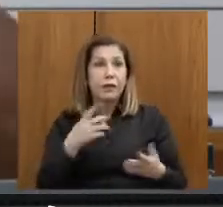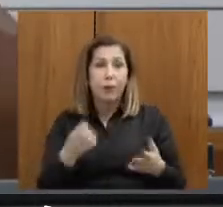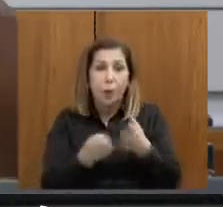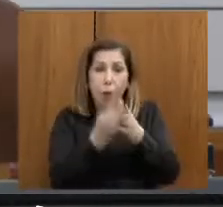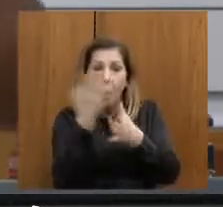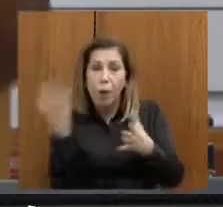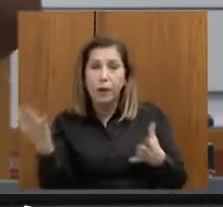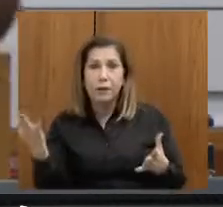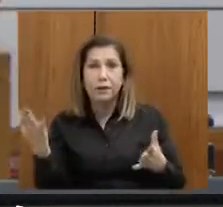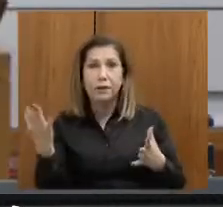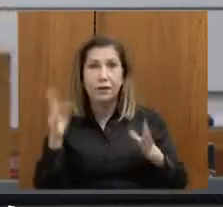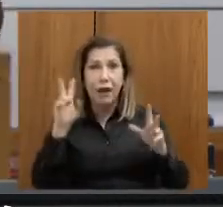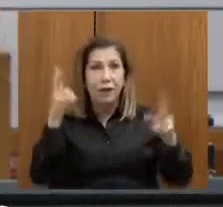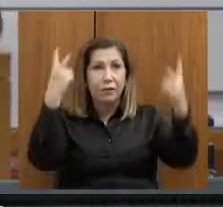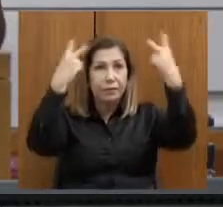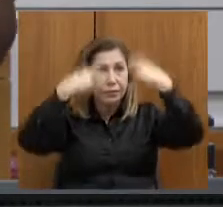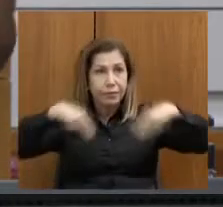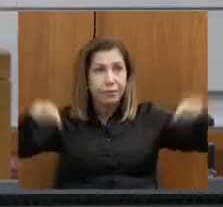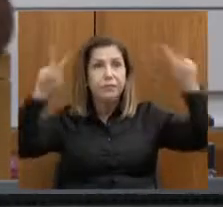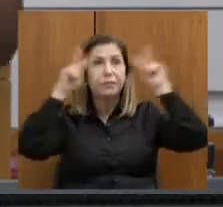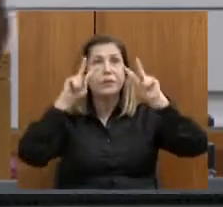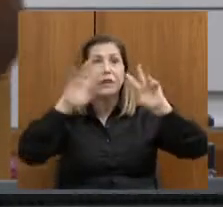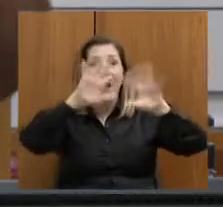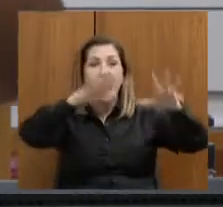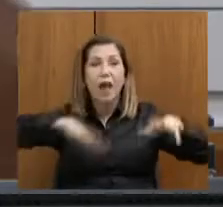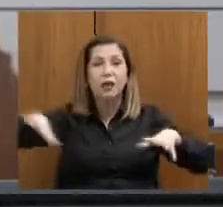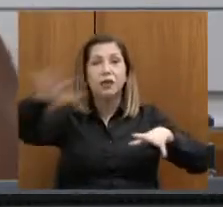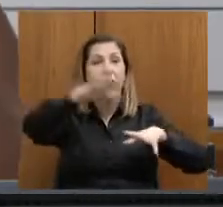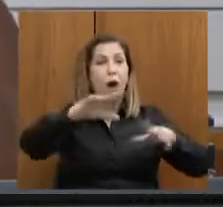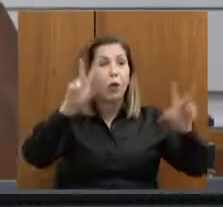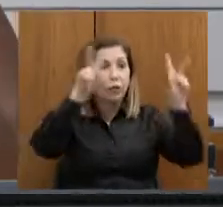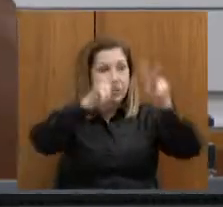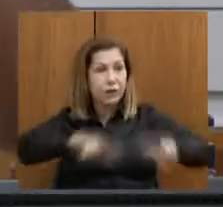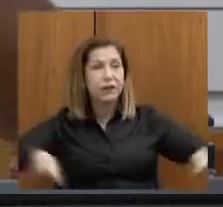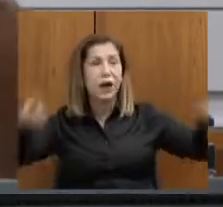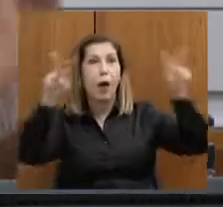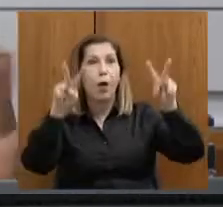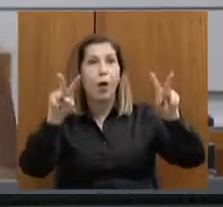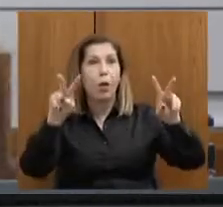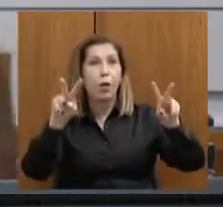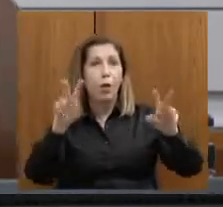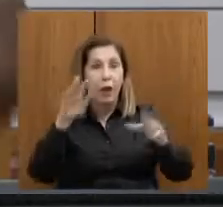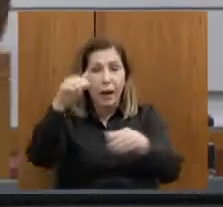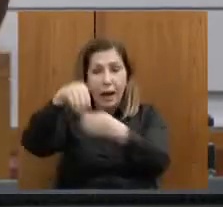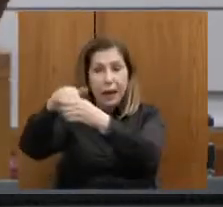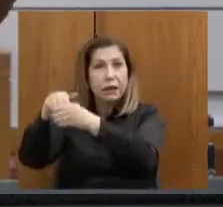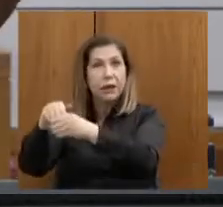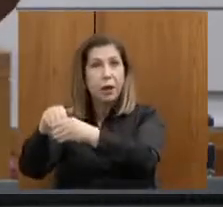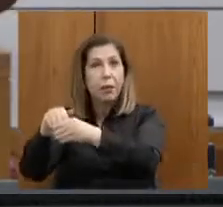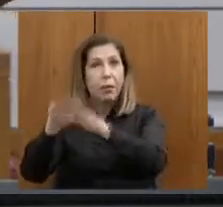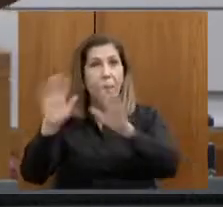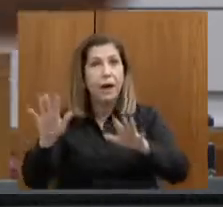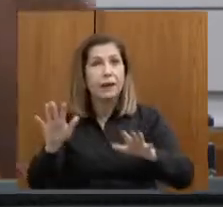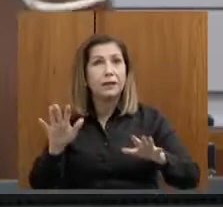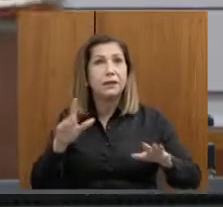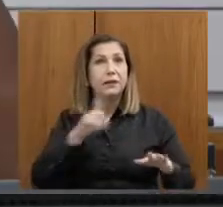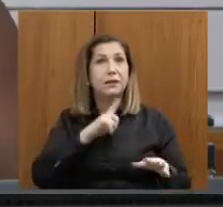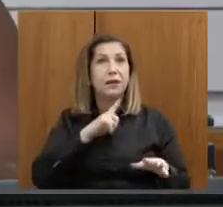ela já começa a ser vista é entendida a polícia do município do estado do e o que é que a música seja mais deve